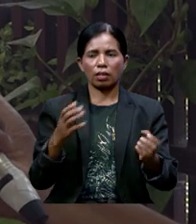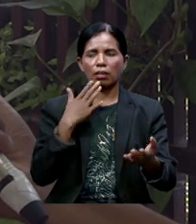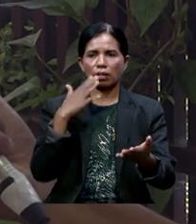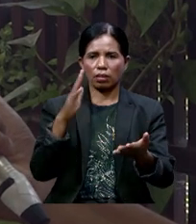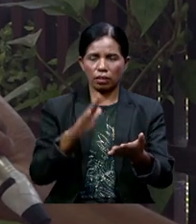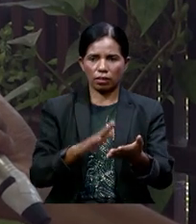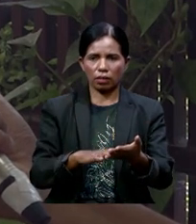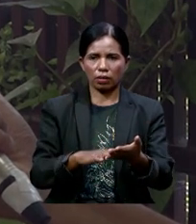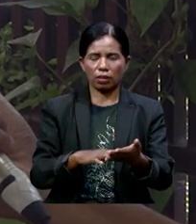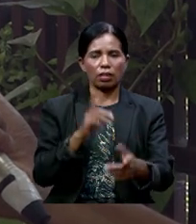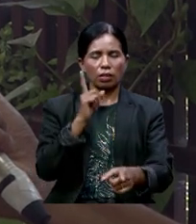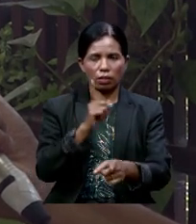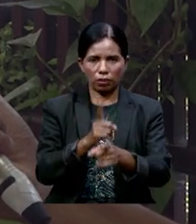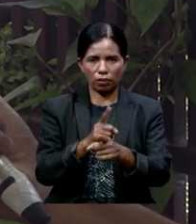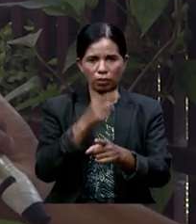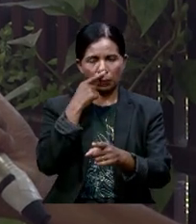kona lo sona